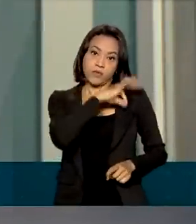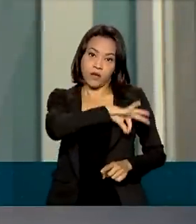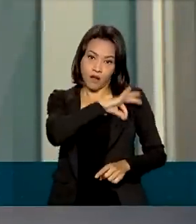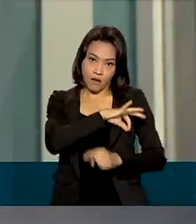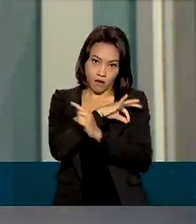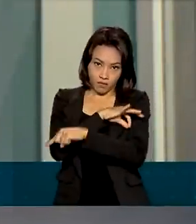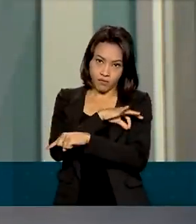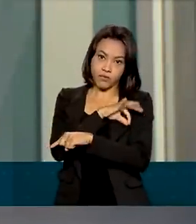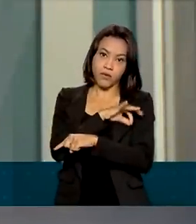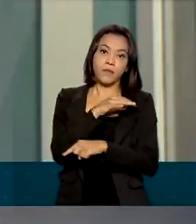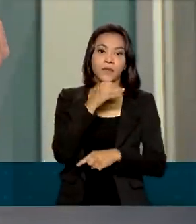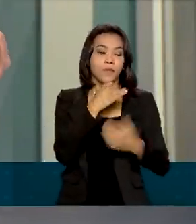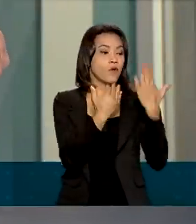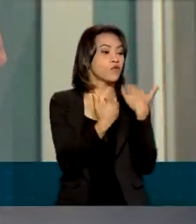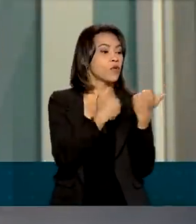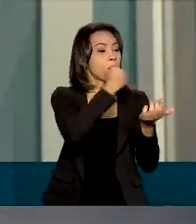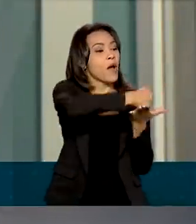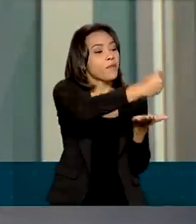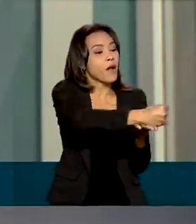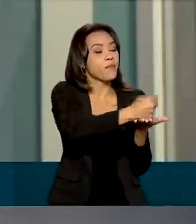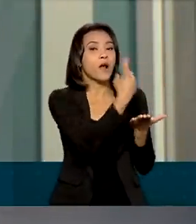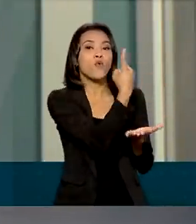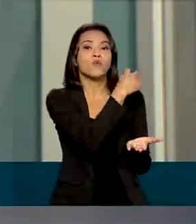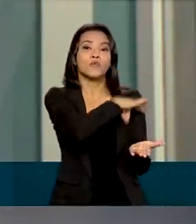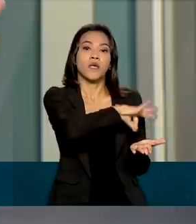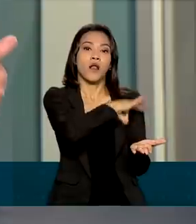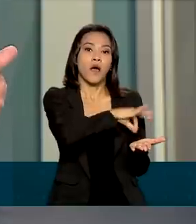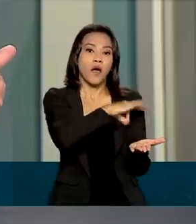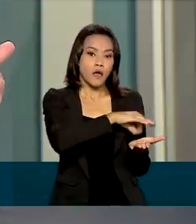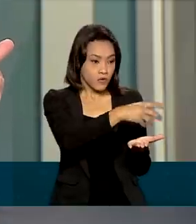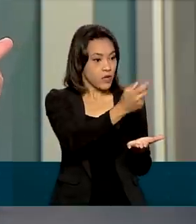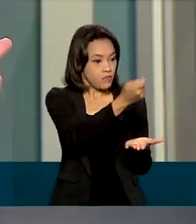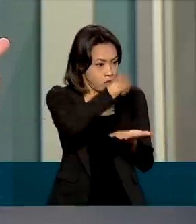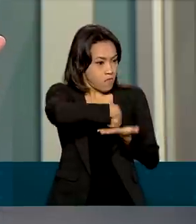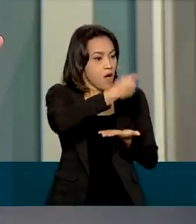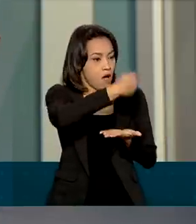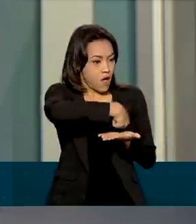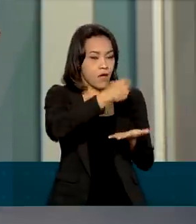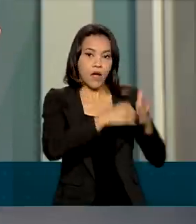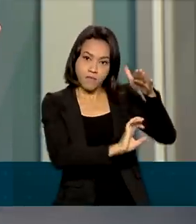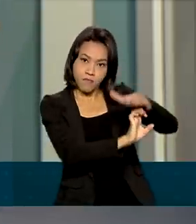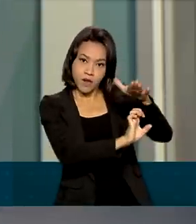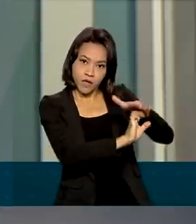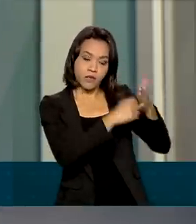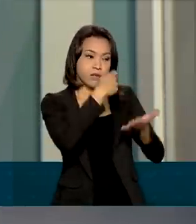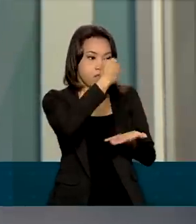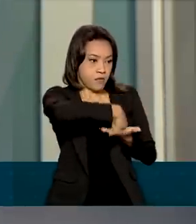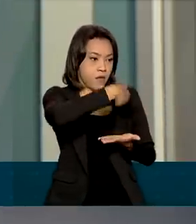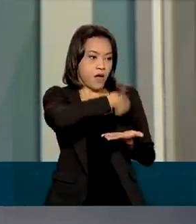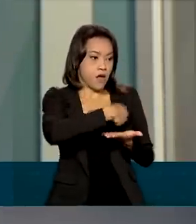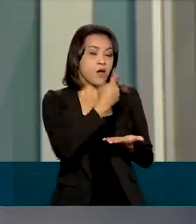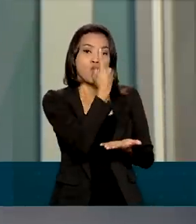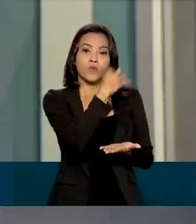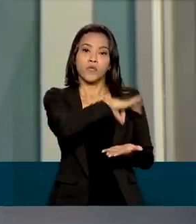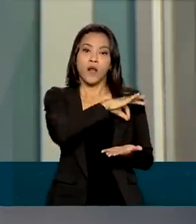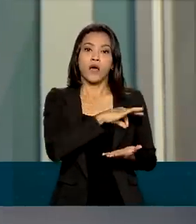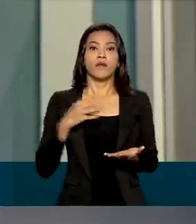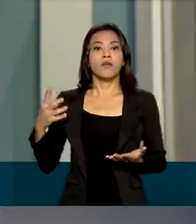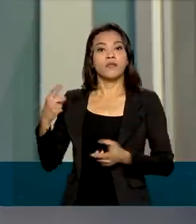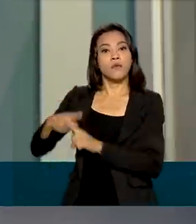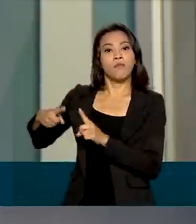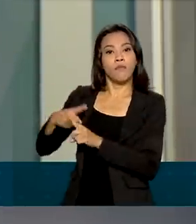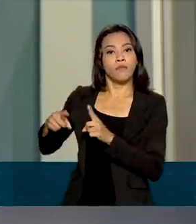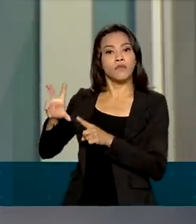Digamos que ela seja contratada por um salário mínimo ela passa a receber do seu empregado um salário mínimo e recebe mais meio salário mínimo do estado